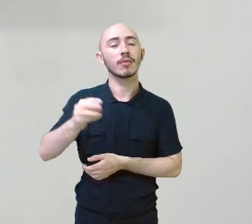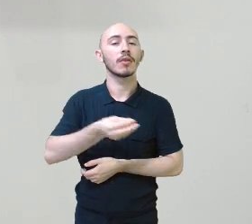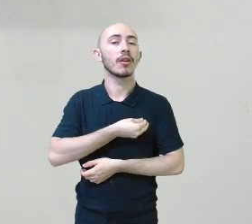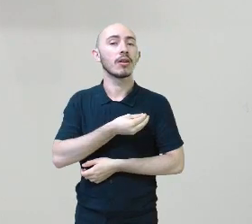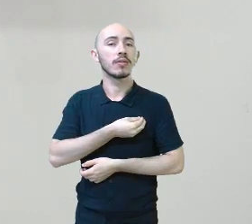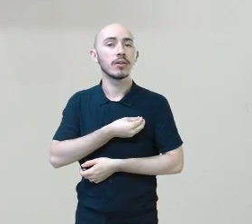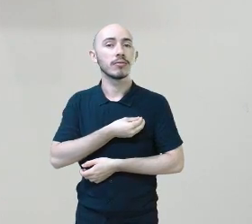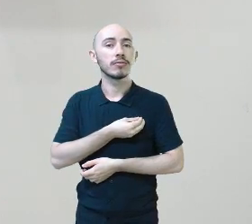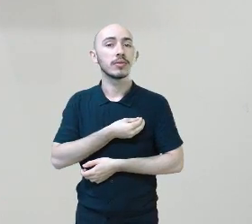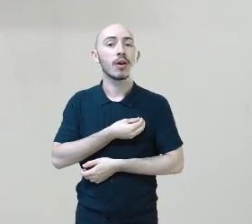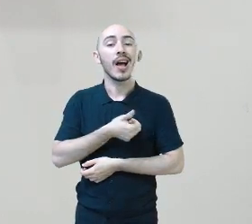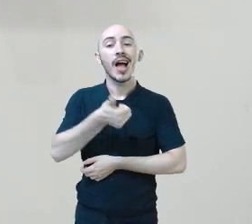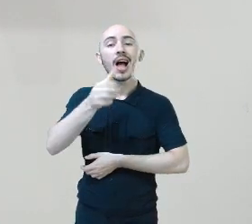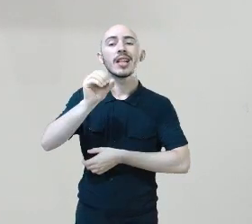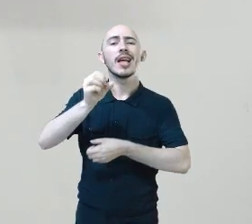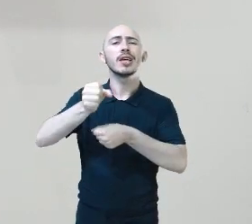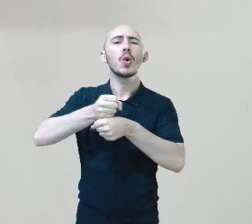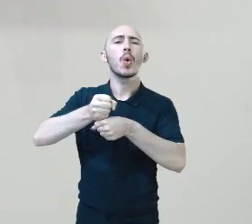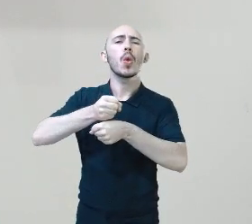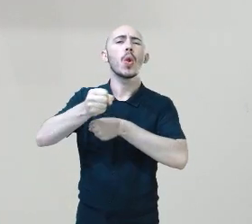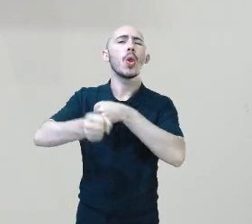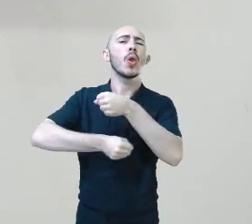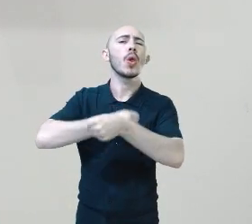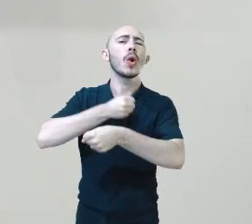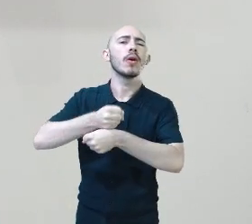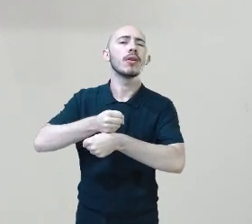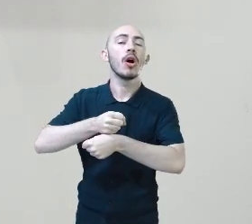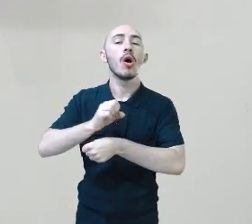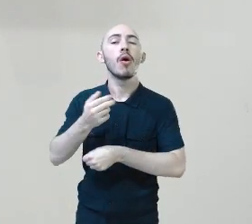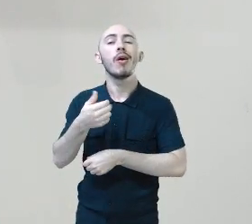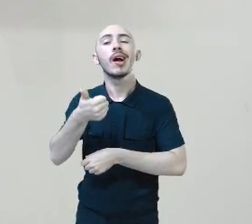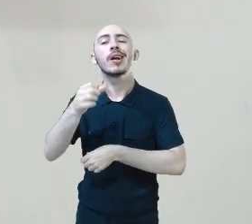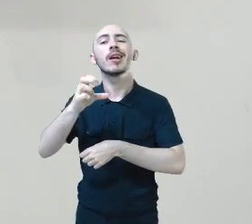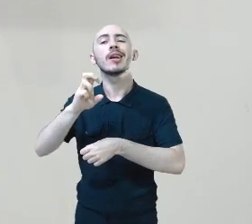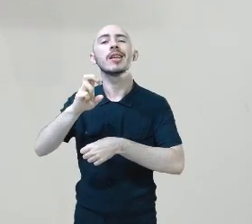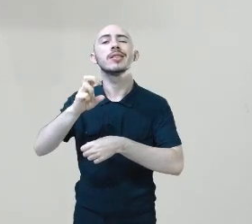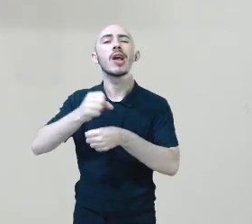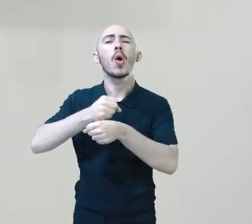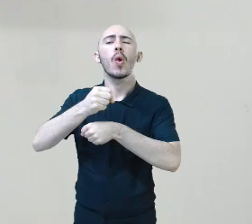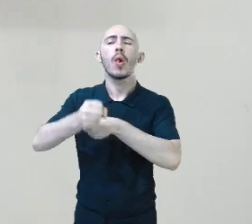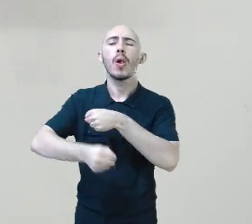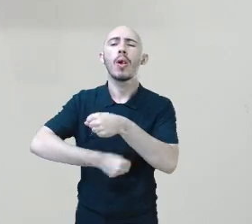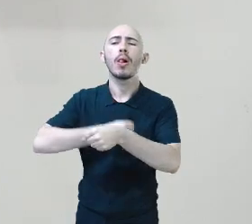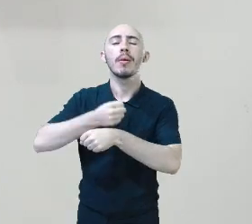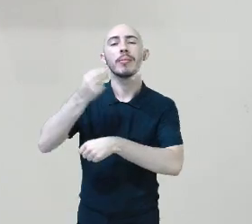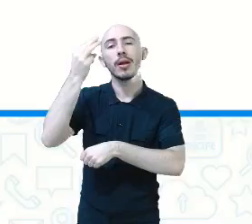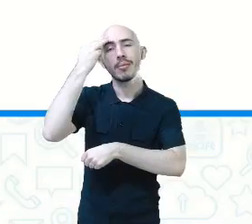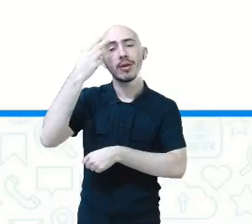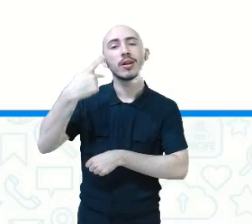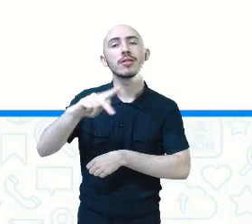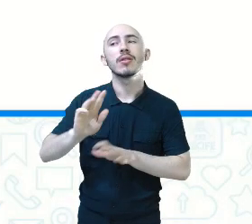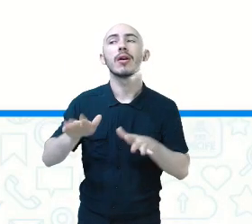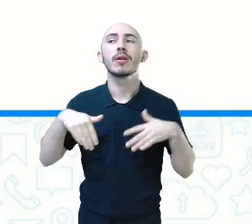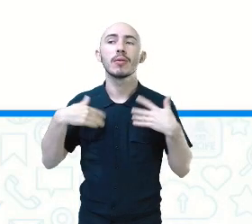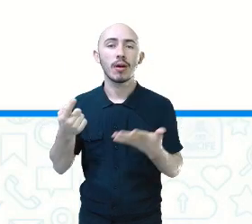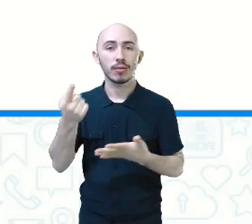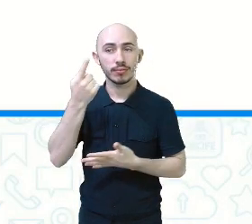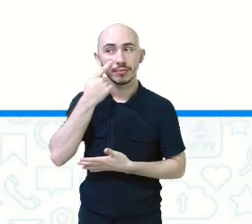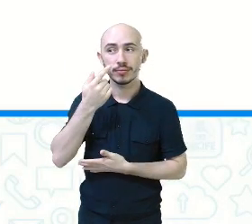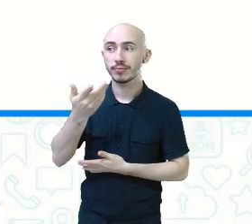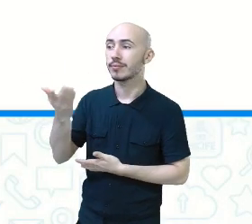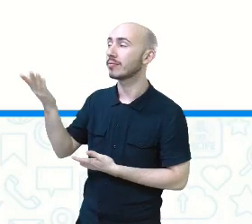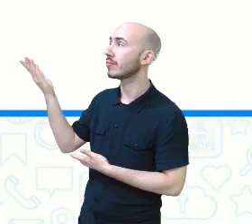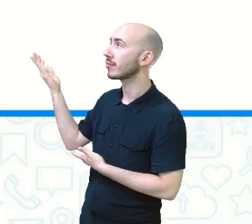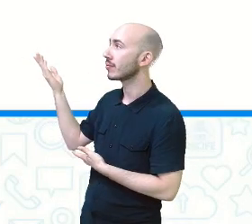vida? E daqui a 10 anos, 15 anos, qual a sua memória? Aí eu faço esta pergunta que vocês